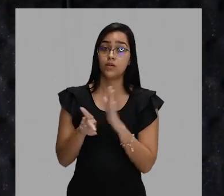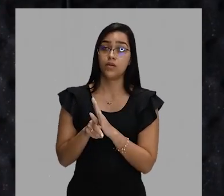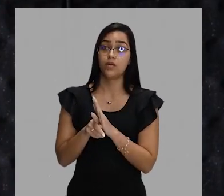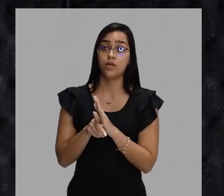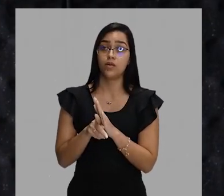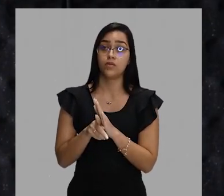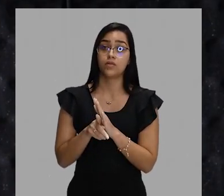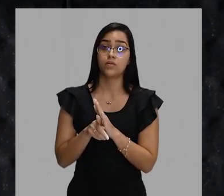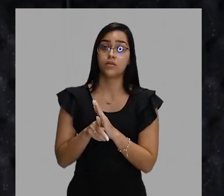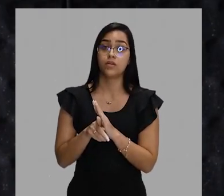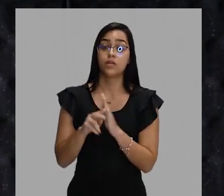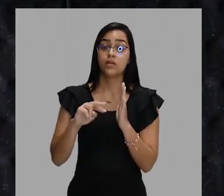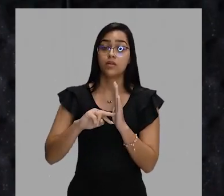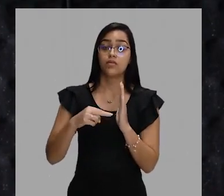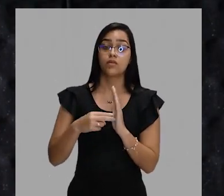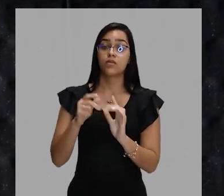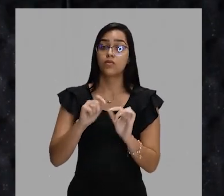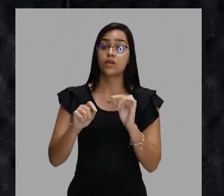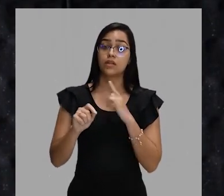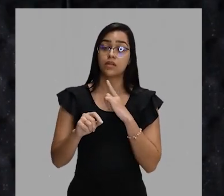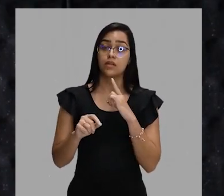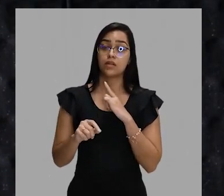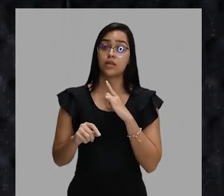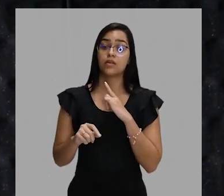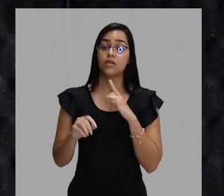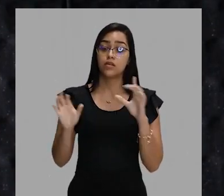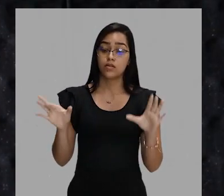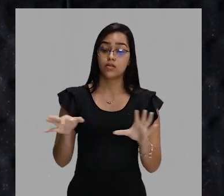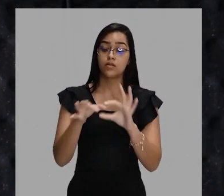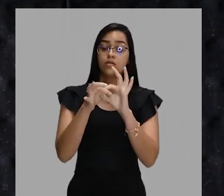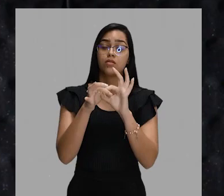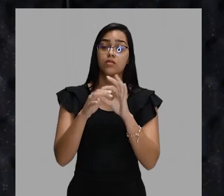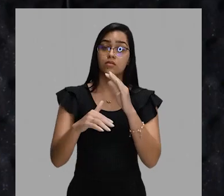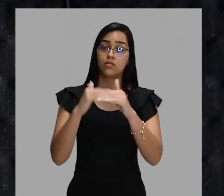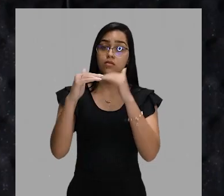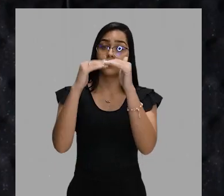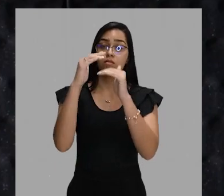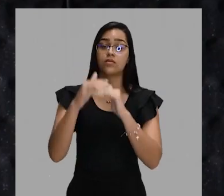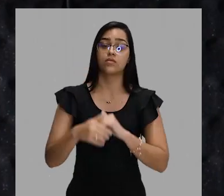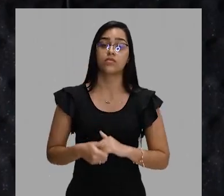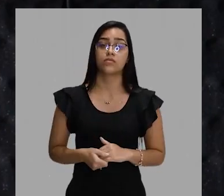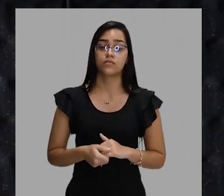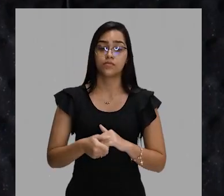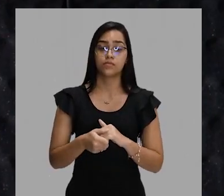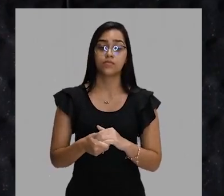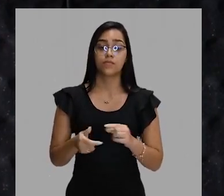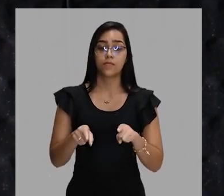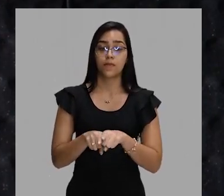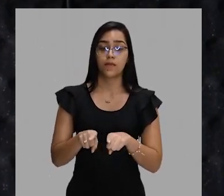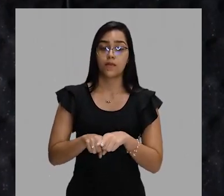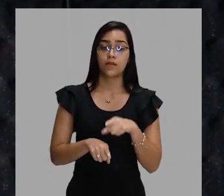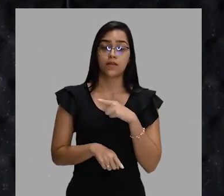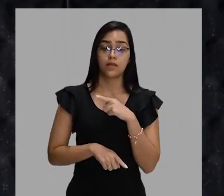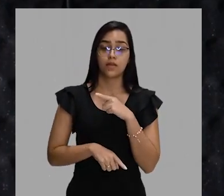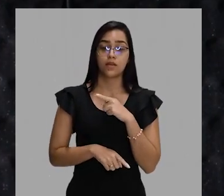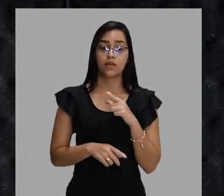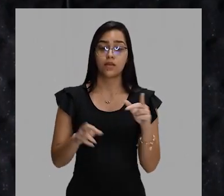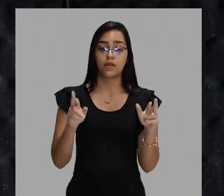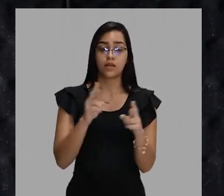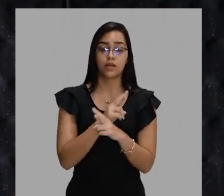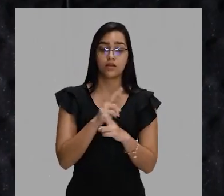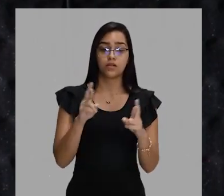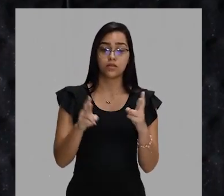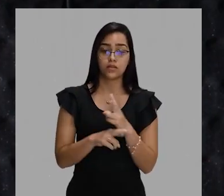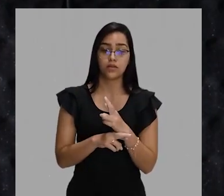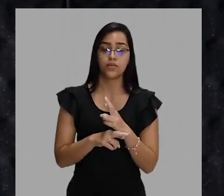anatômicas semelhantes, quer dizer que eles têm ali parentesco evolutivo, biológico entre eles. Uma das evidências anatômicas que são levadas